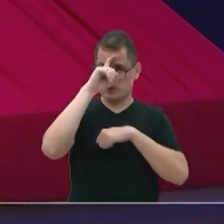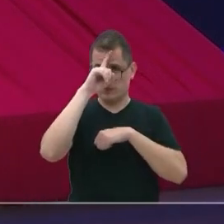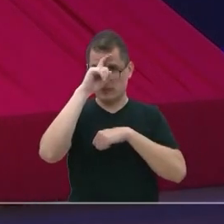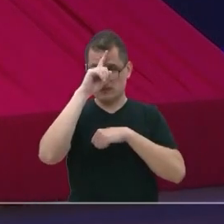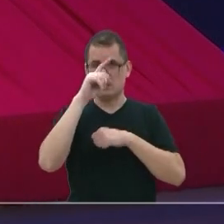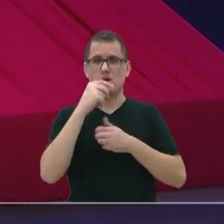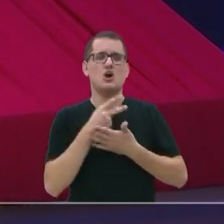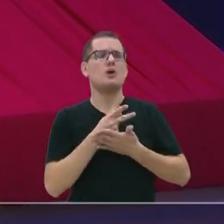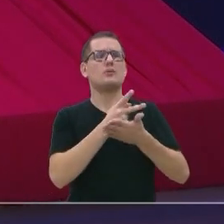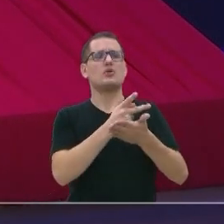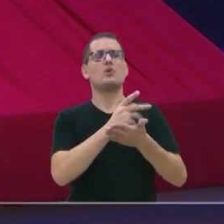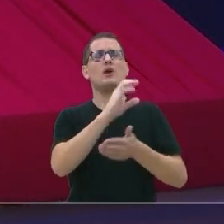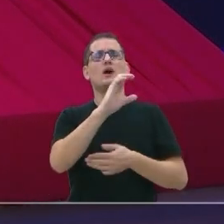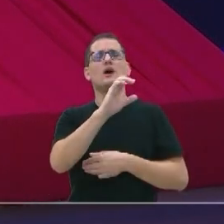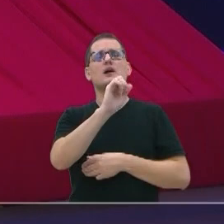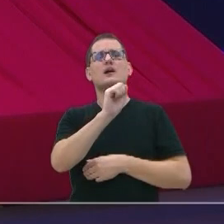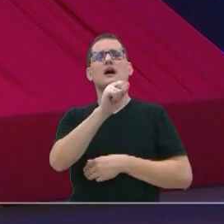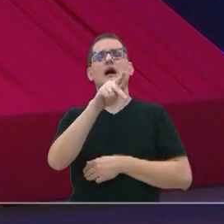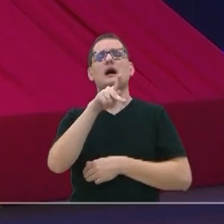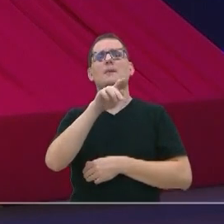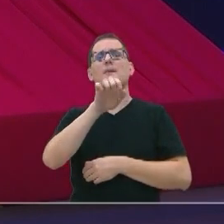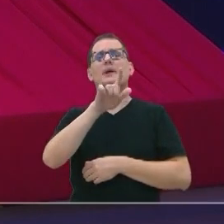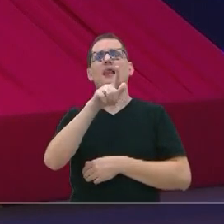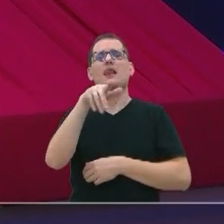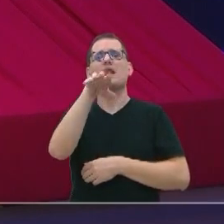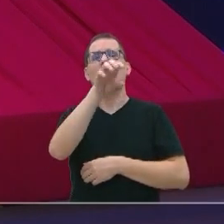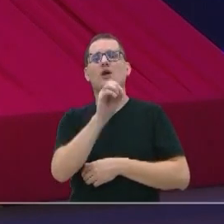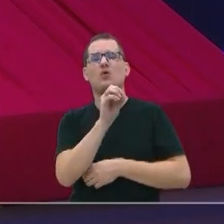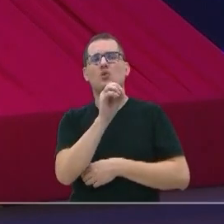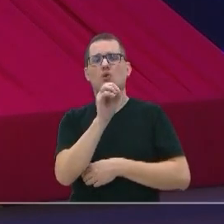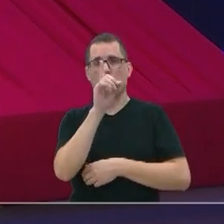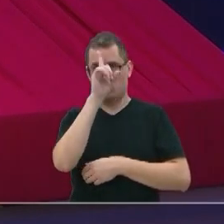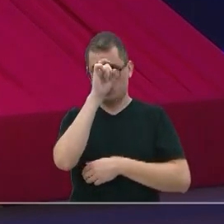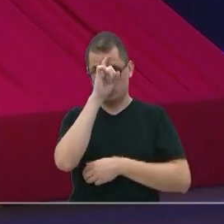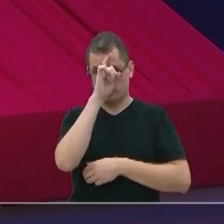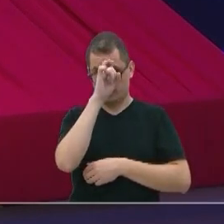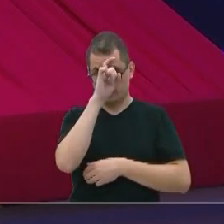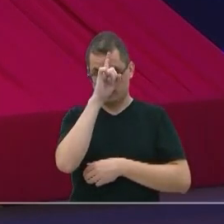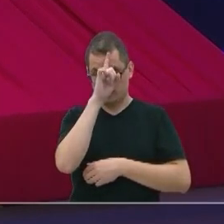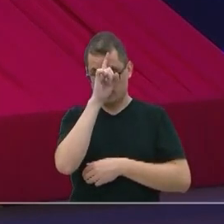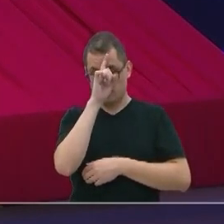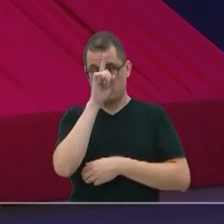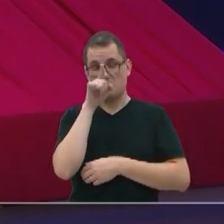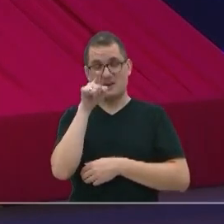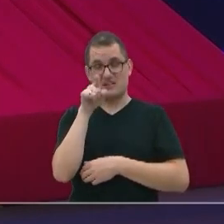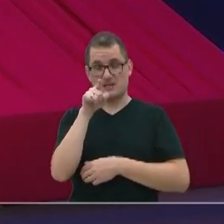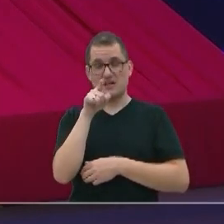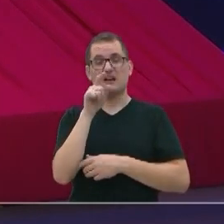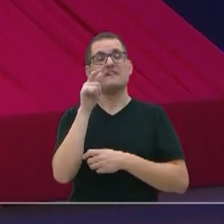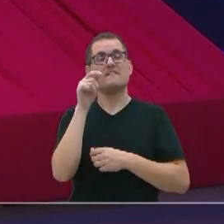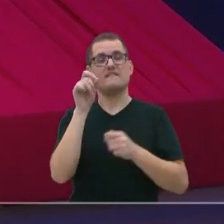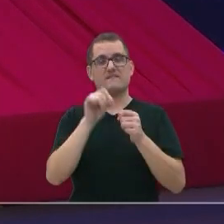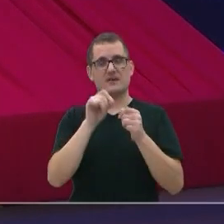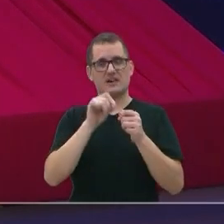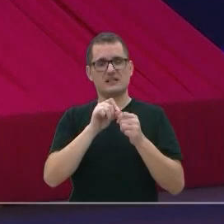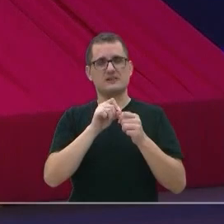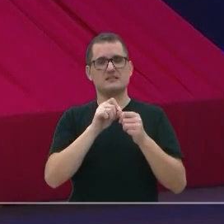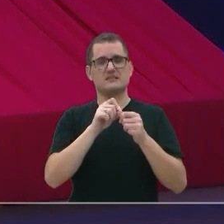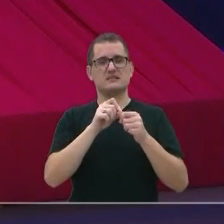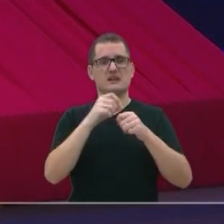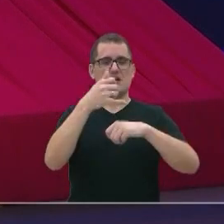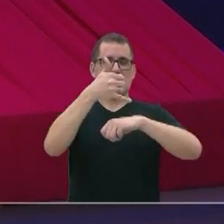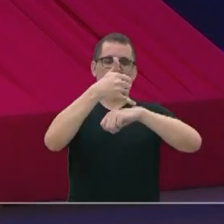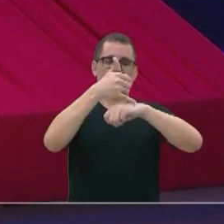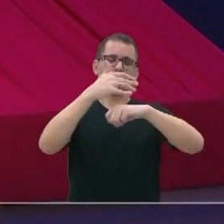o capelão deste hospital para que ele faça a unção dos enfermos. Porque, como